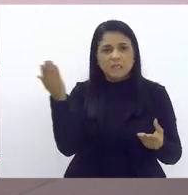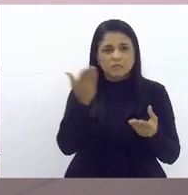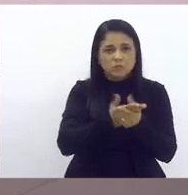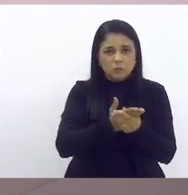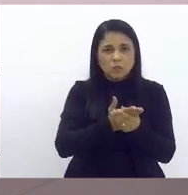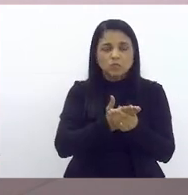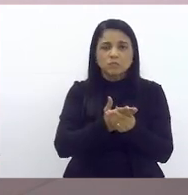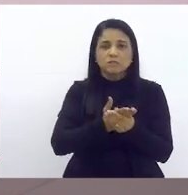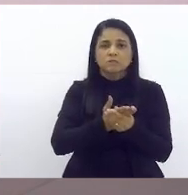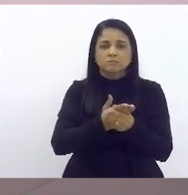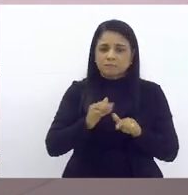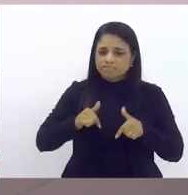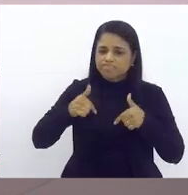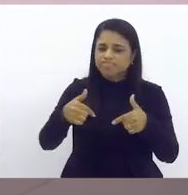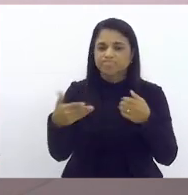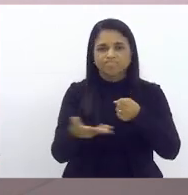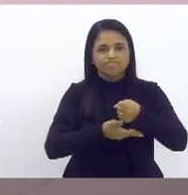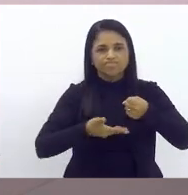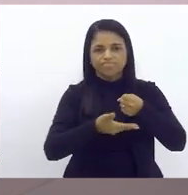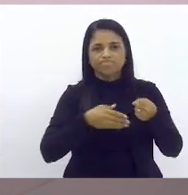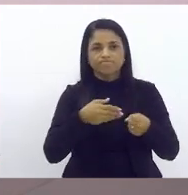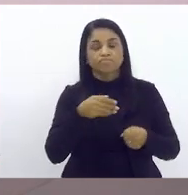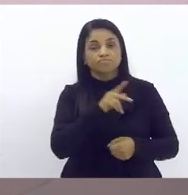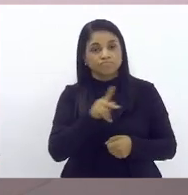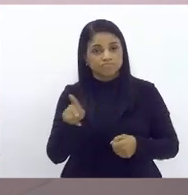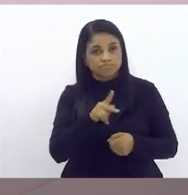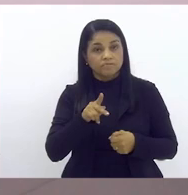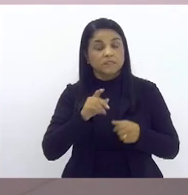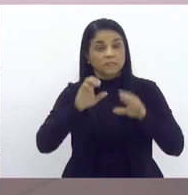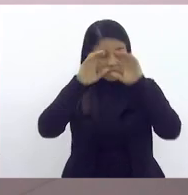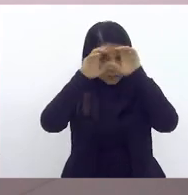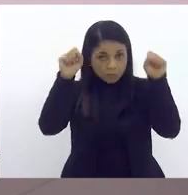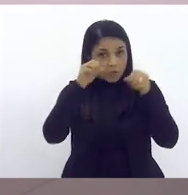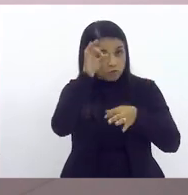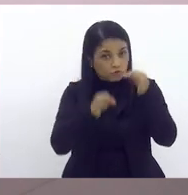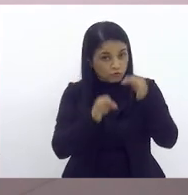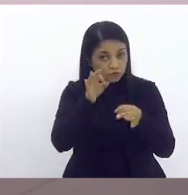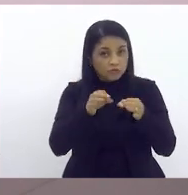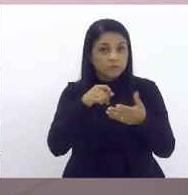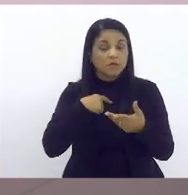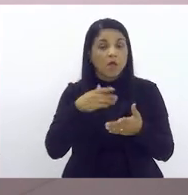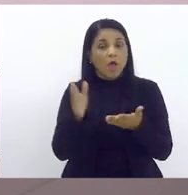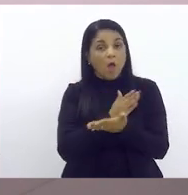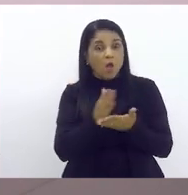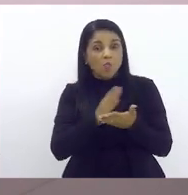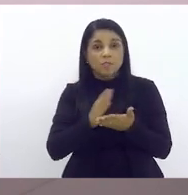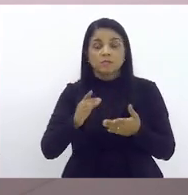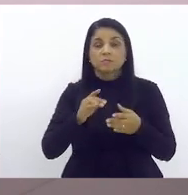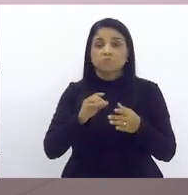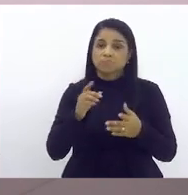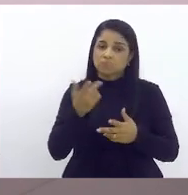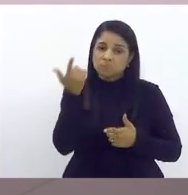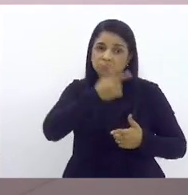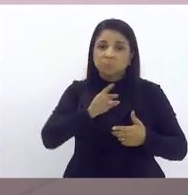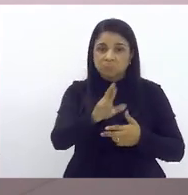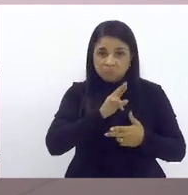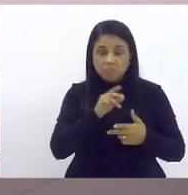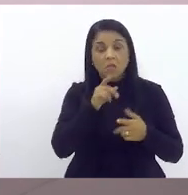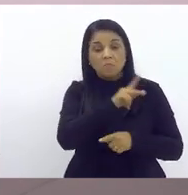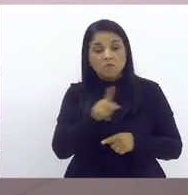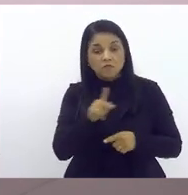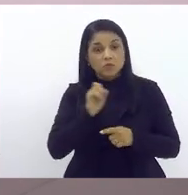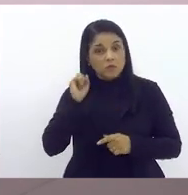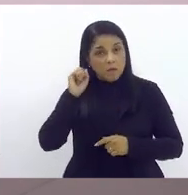né, para a efetivação do piso nacional do magistério estão em curso no Tribunal de Justiça. Algumas liminares, né, foram obtidas, principalmente professores